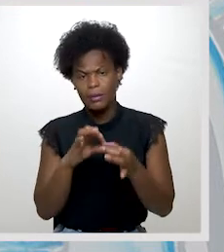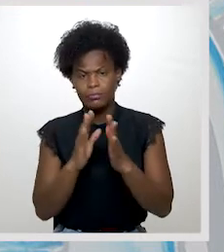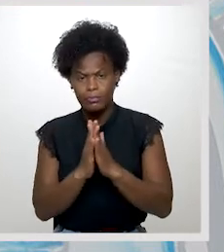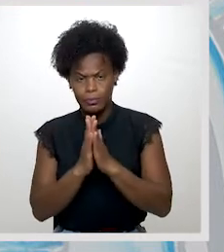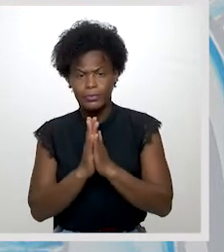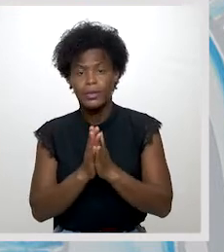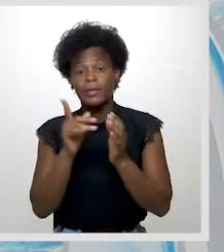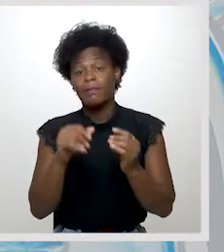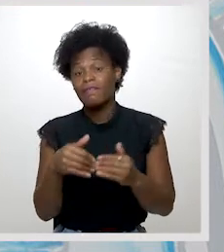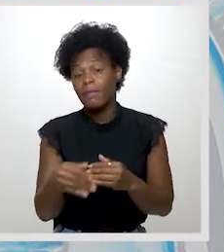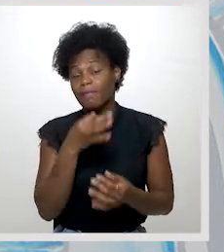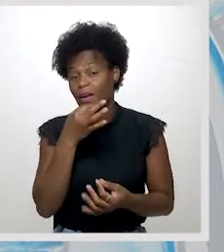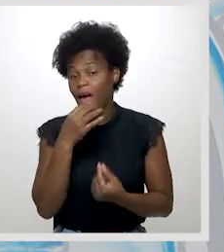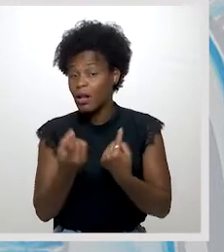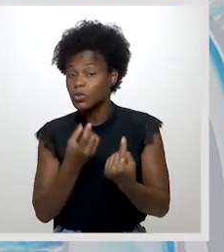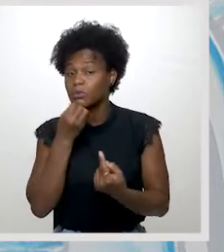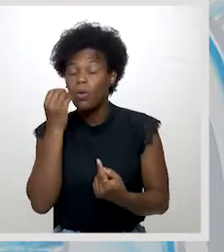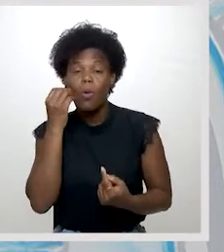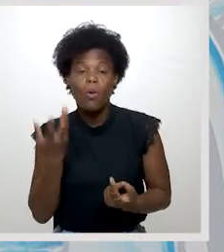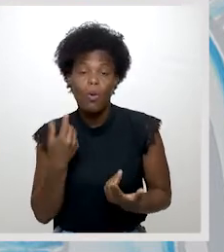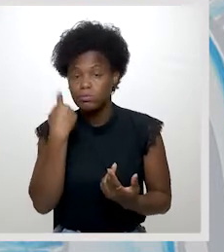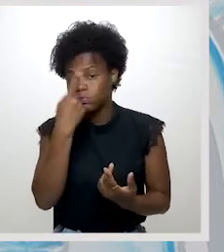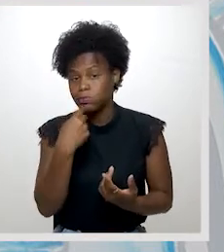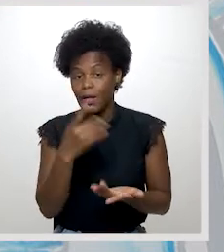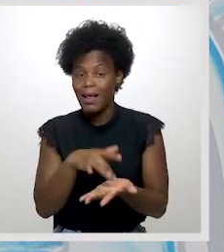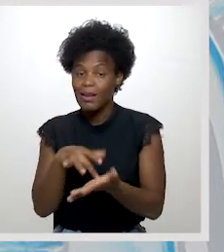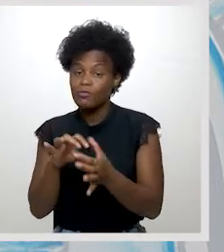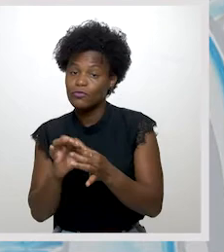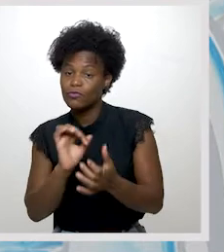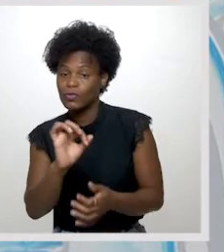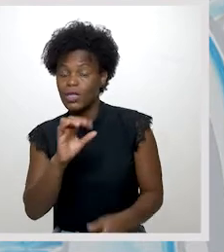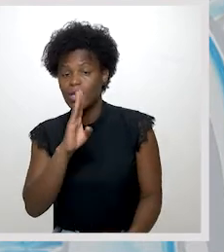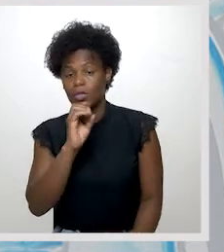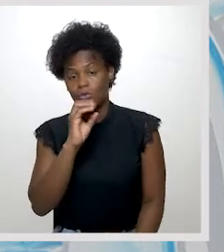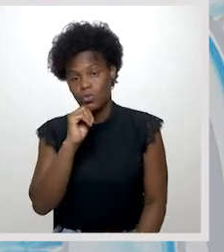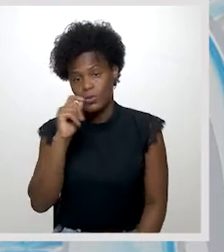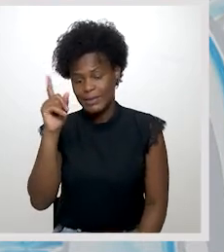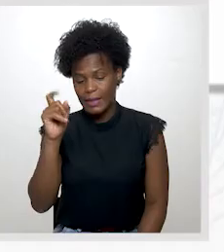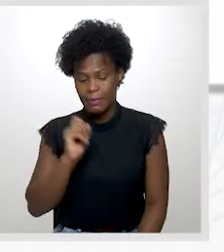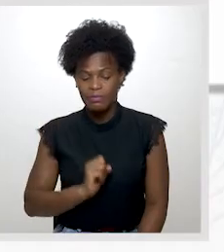ainda falar também algumas características da obra de José Saramago.